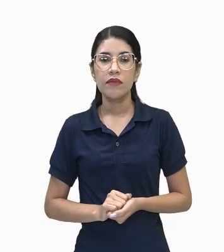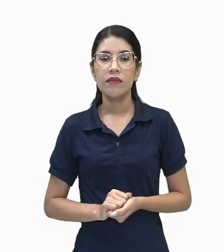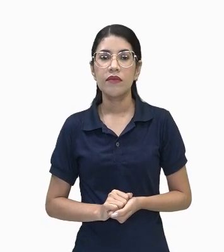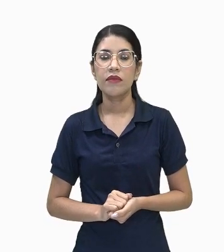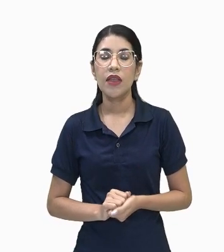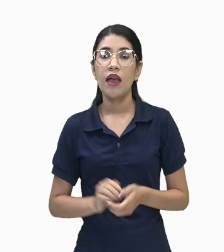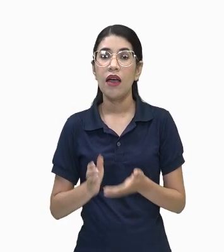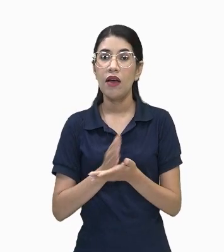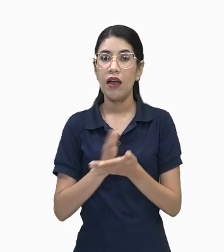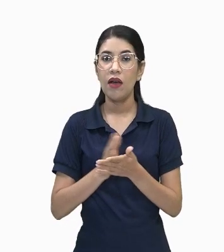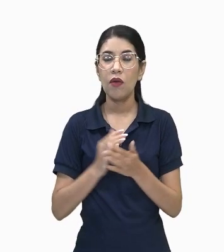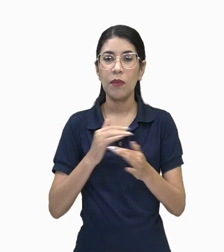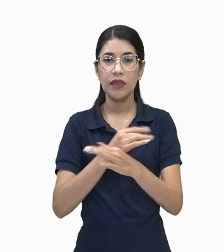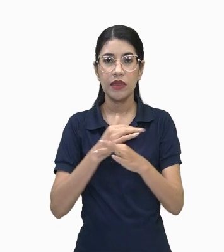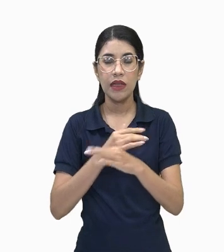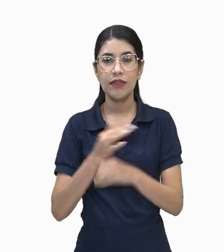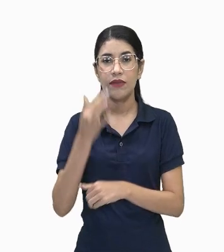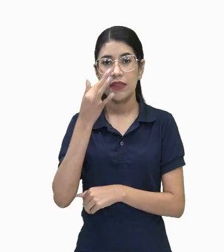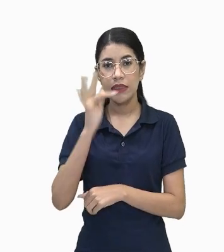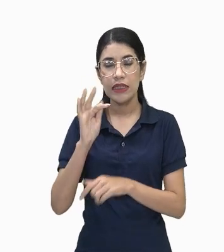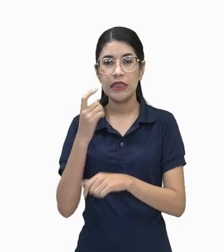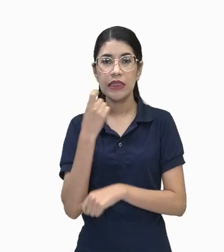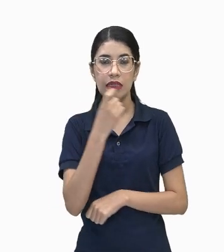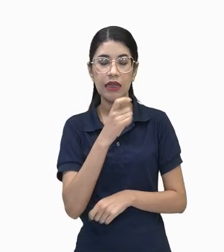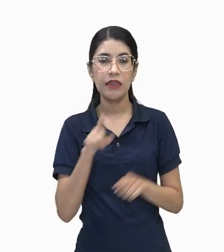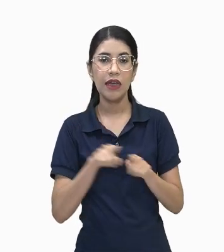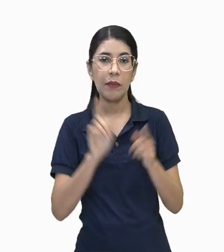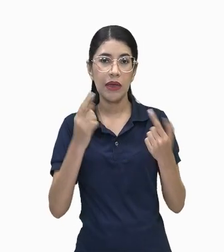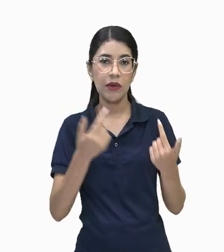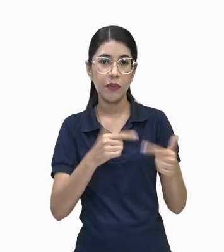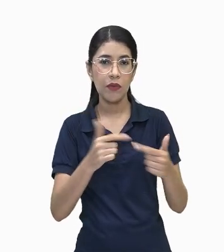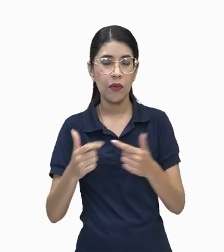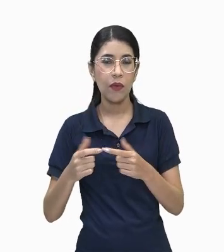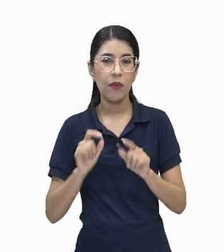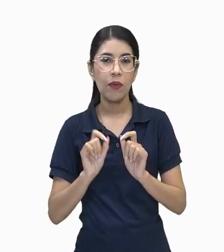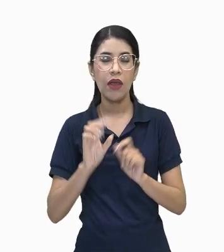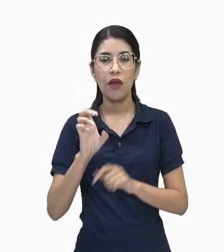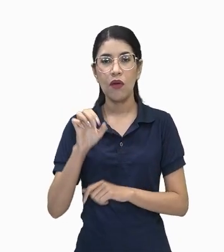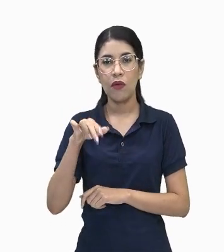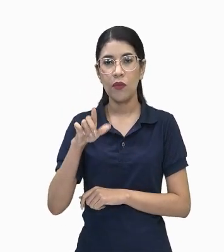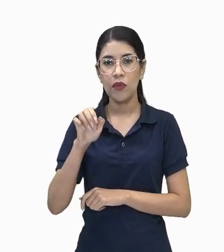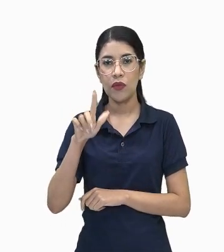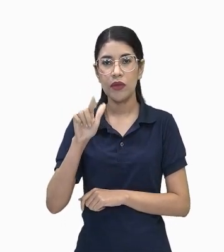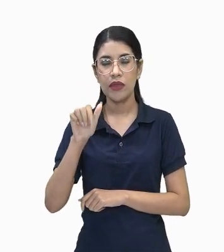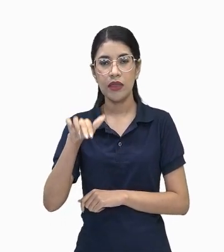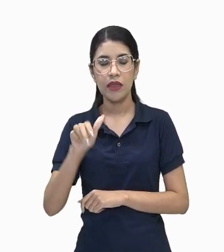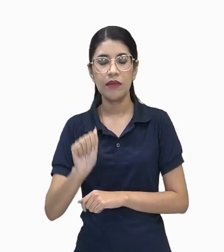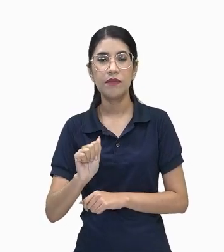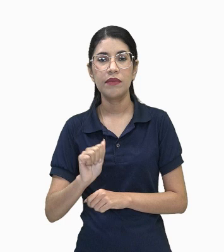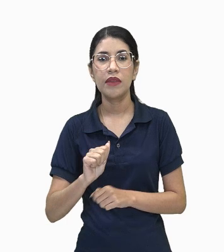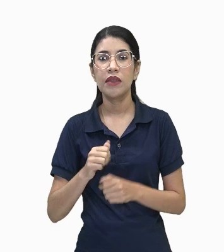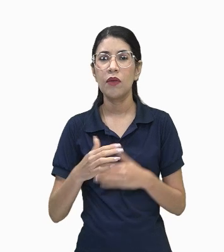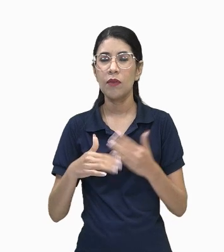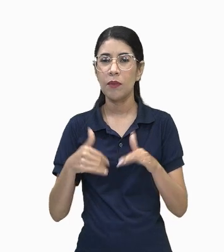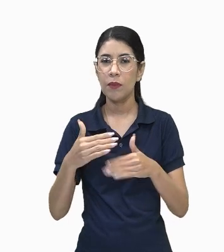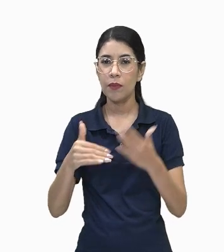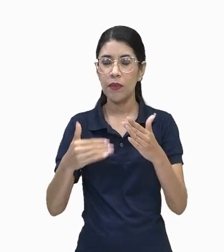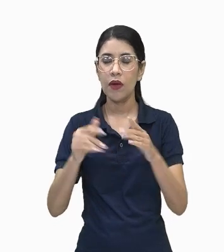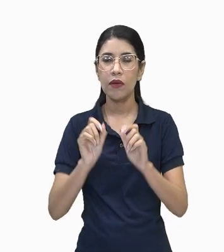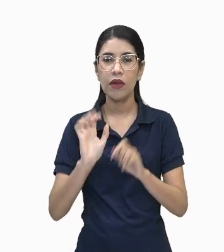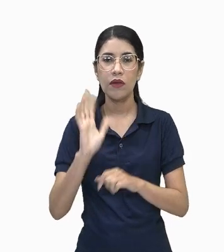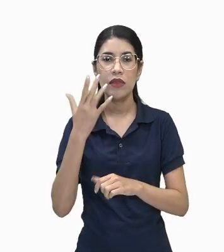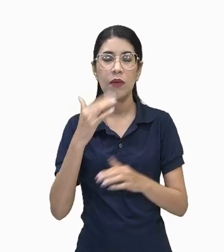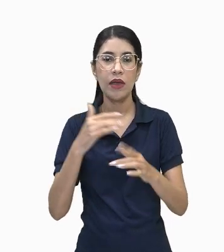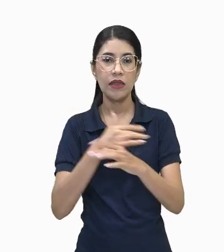Cidades francesas e italianas participaram do confronto, sendo denominados de comunas. Dessa forma, aos poucos, as cidades